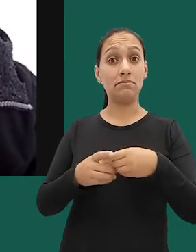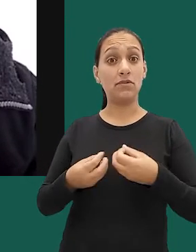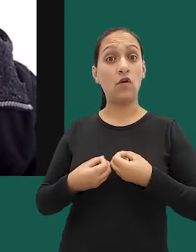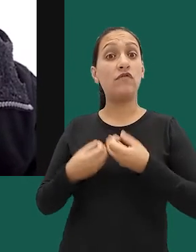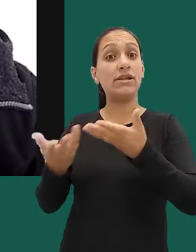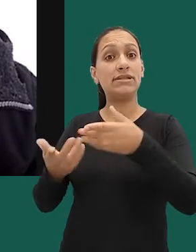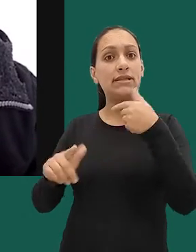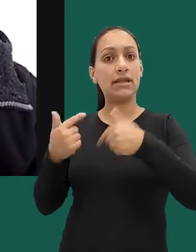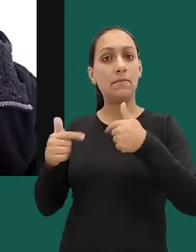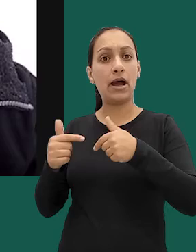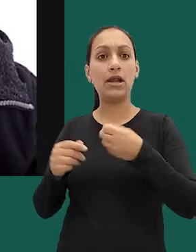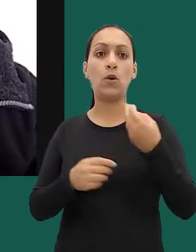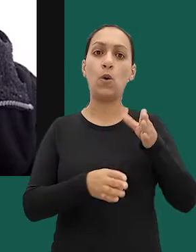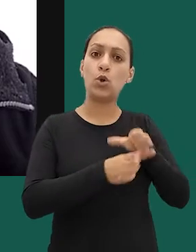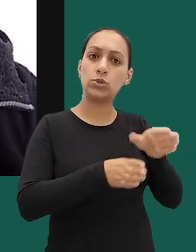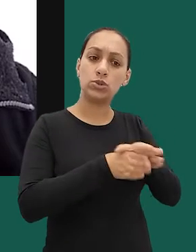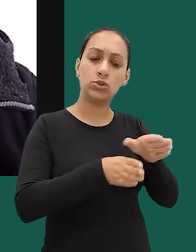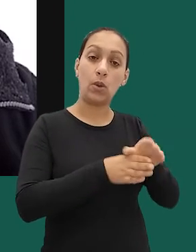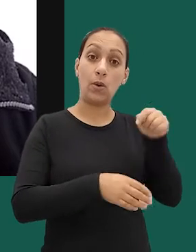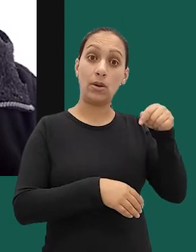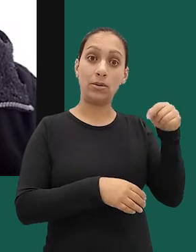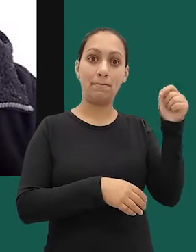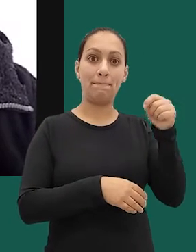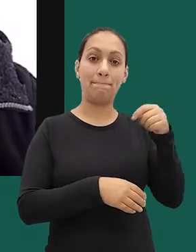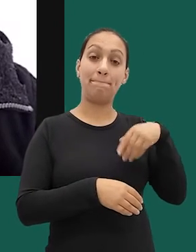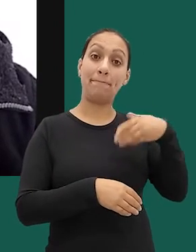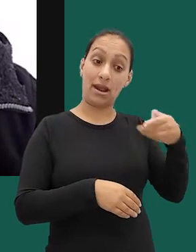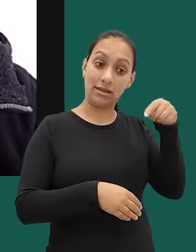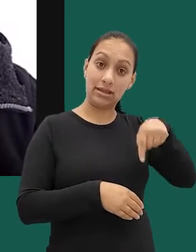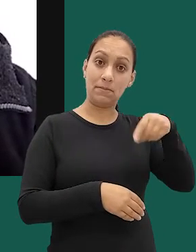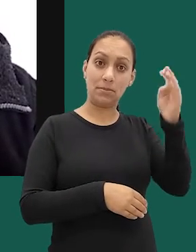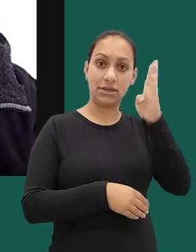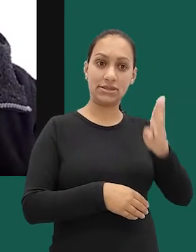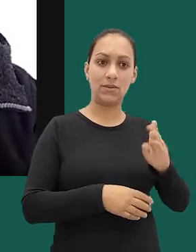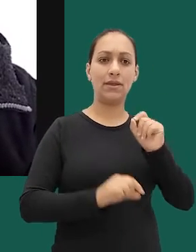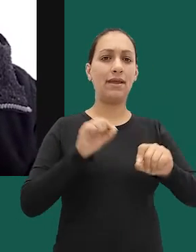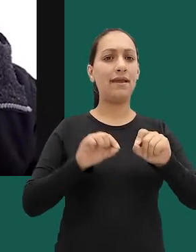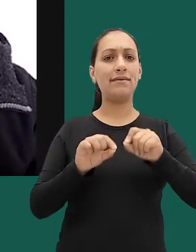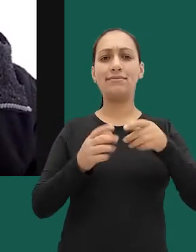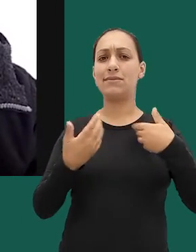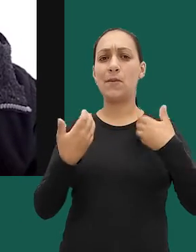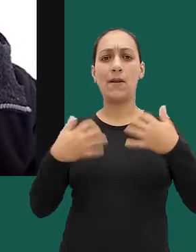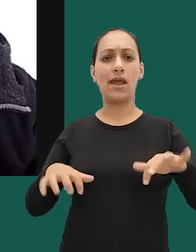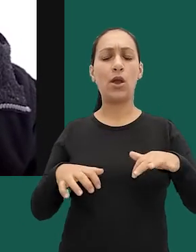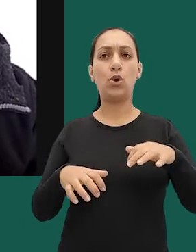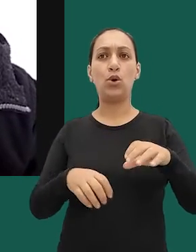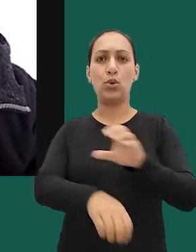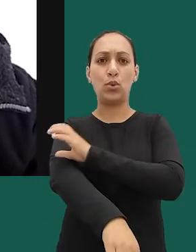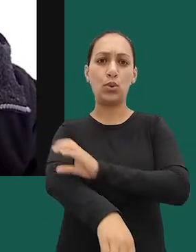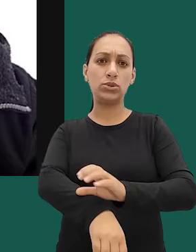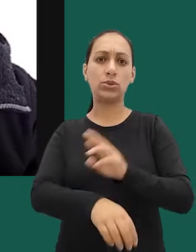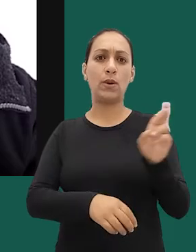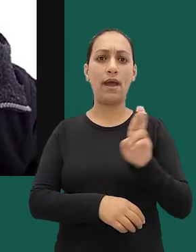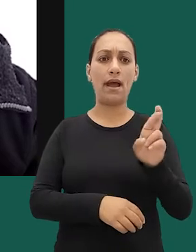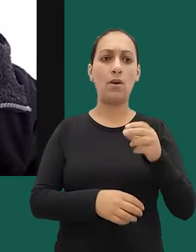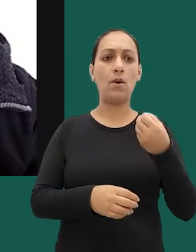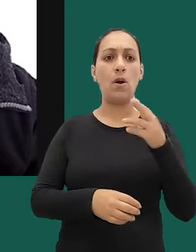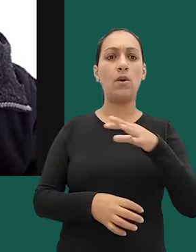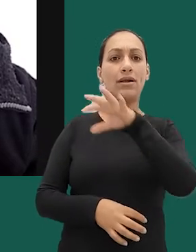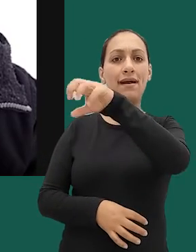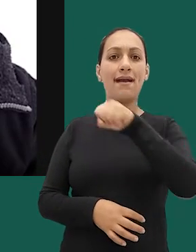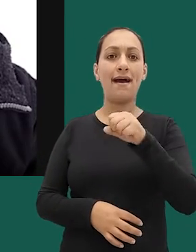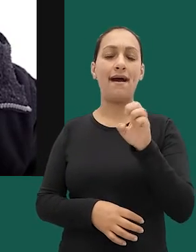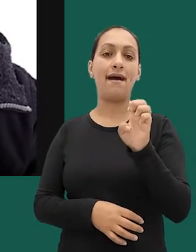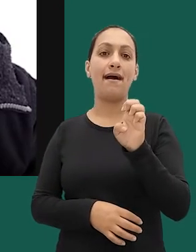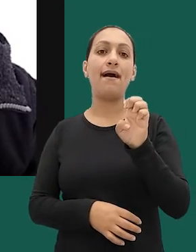no Brasil com clientes internacionais. Quem não quer ter o custo em real e ganhar em euro ou em dólar, né? Então